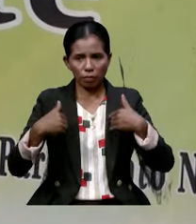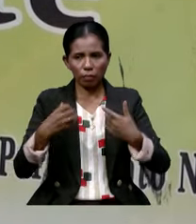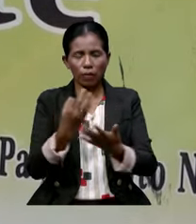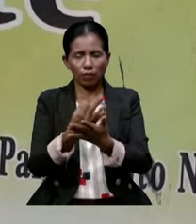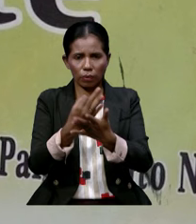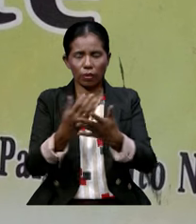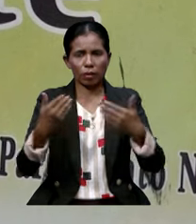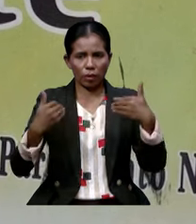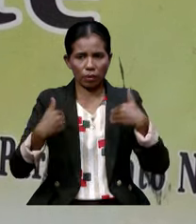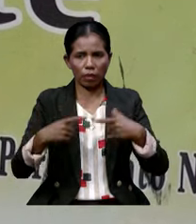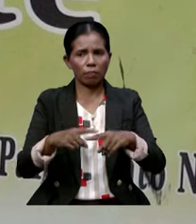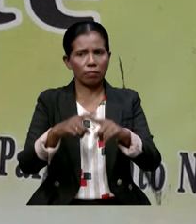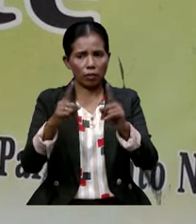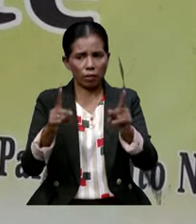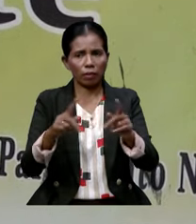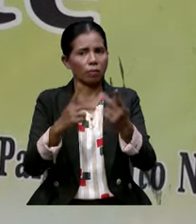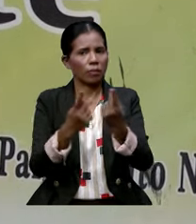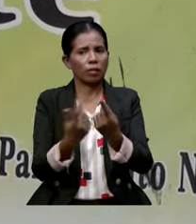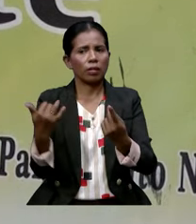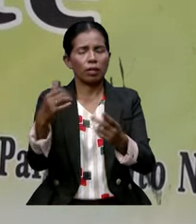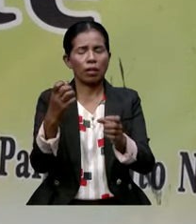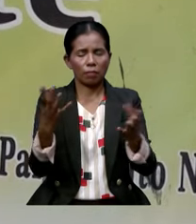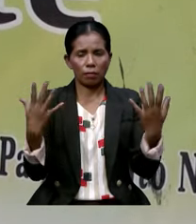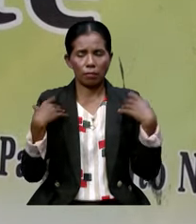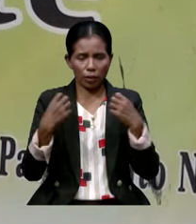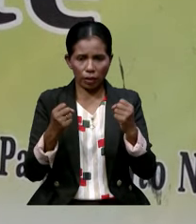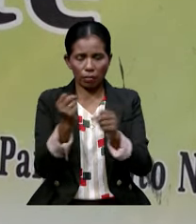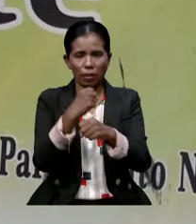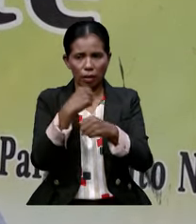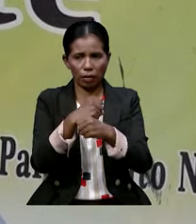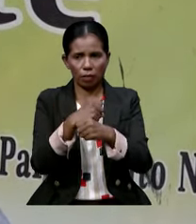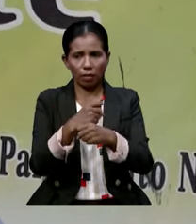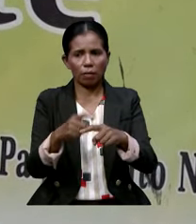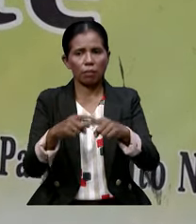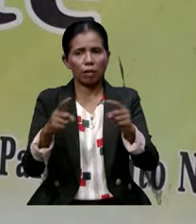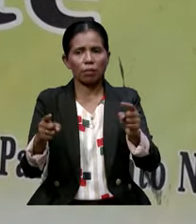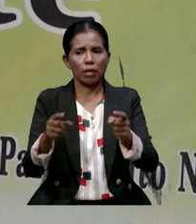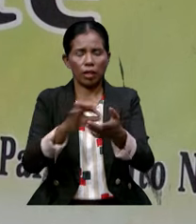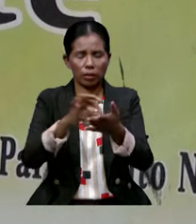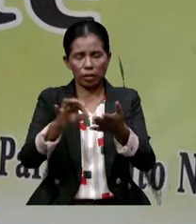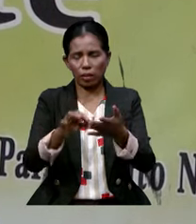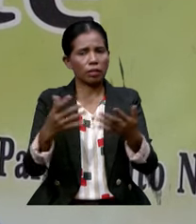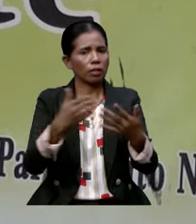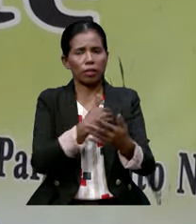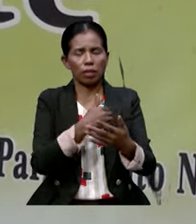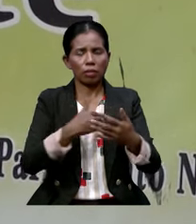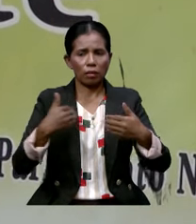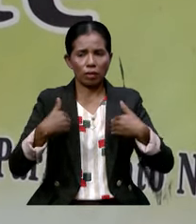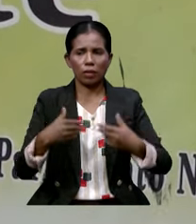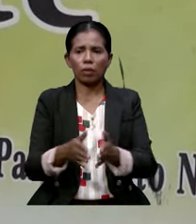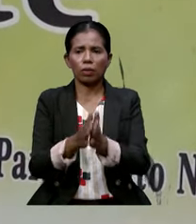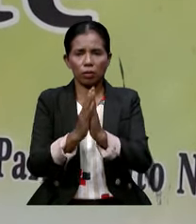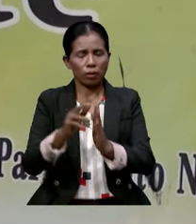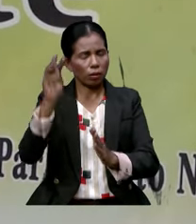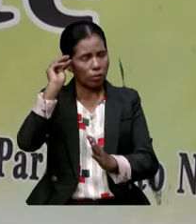iha anto kumpanya sir sebarani bahalo be kontratur sir la iya ne dun usuba ministro